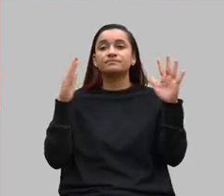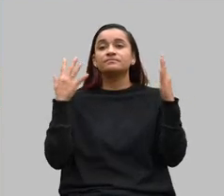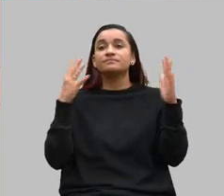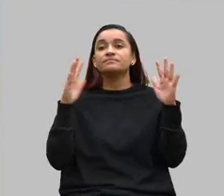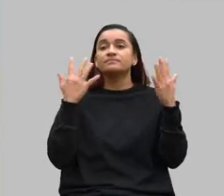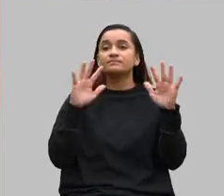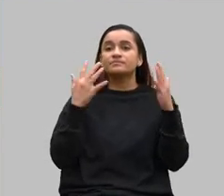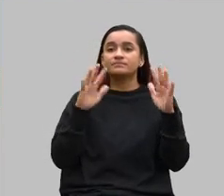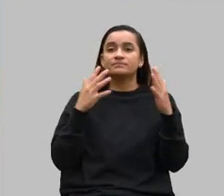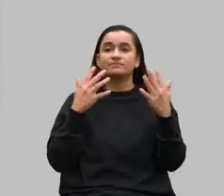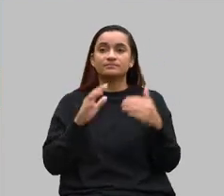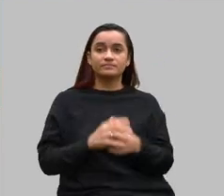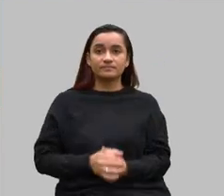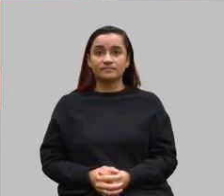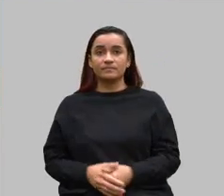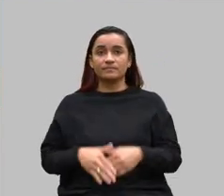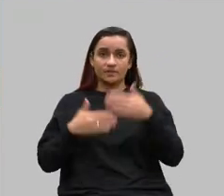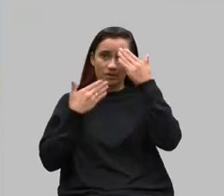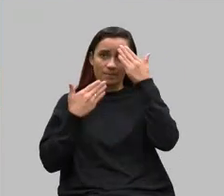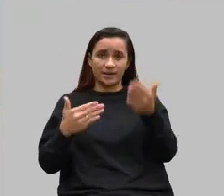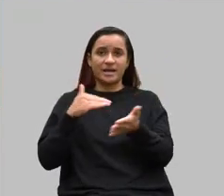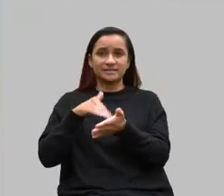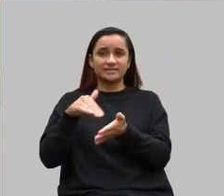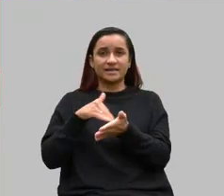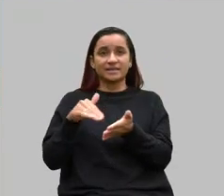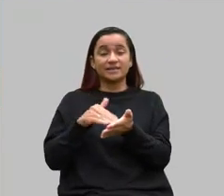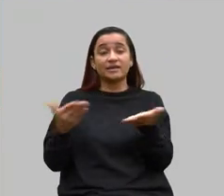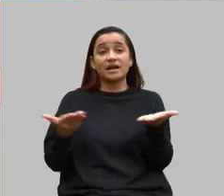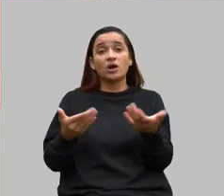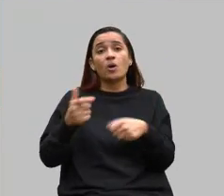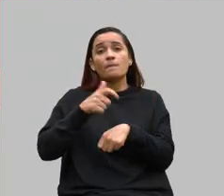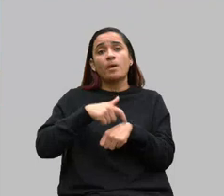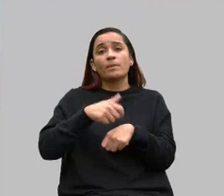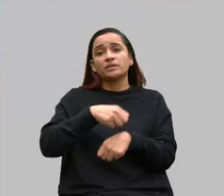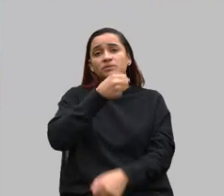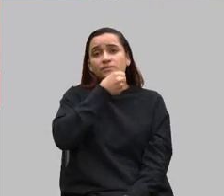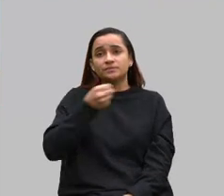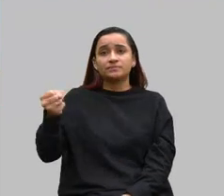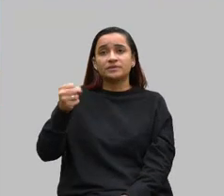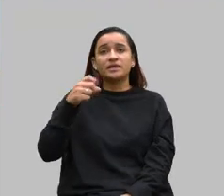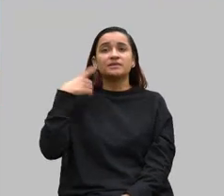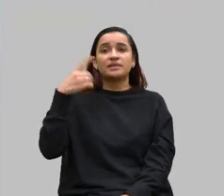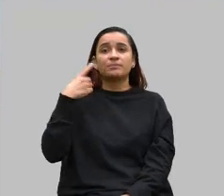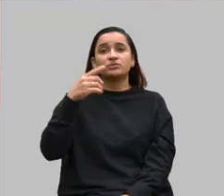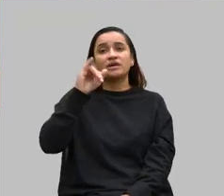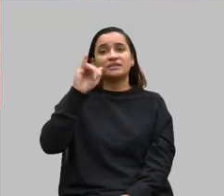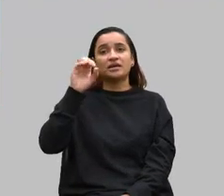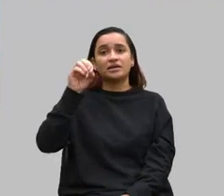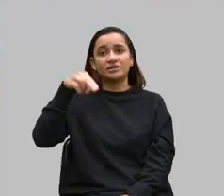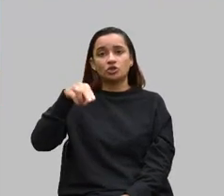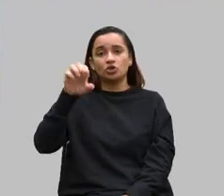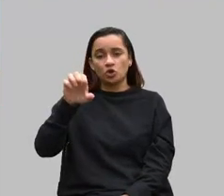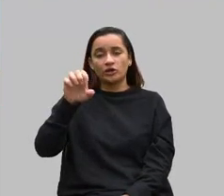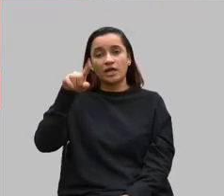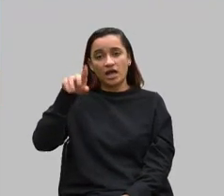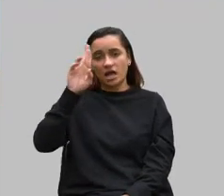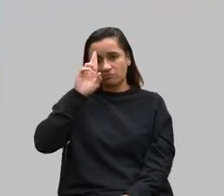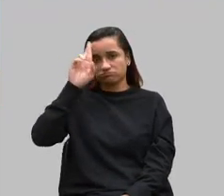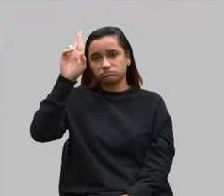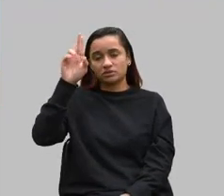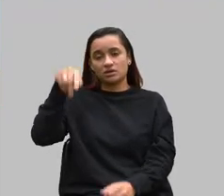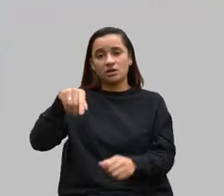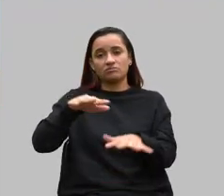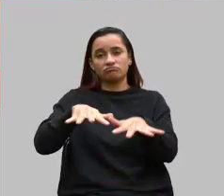Deputado Obrigado secretário e nesse momento com a palavra deputada Ioni Pinheiro autora do requerimento que deu